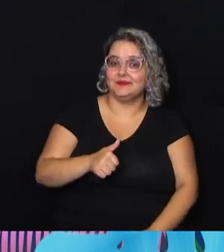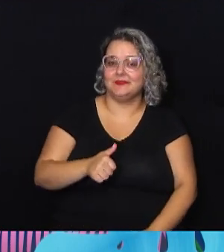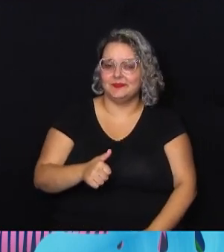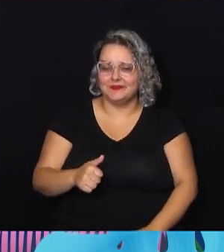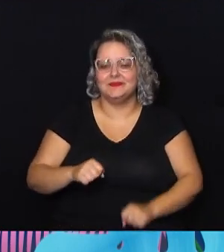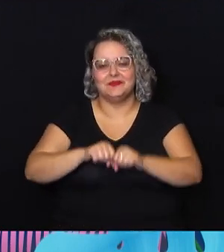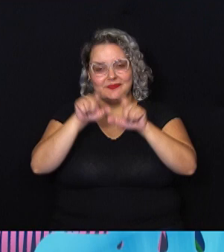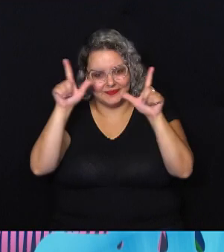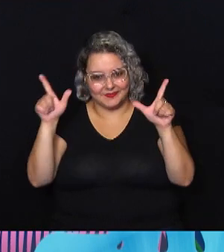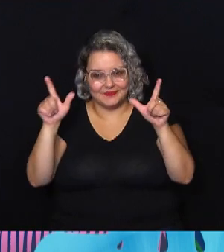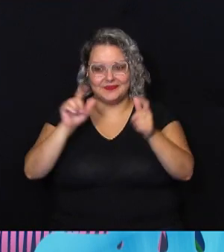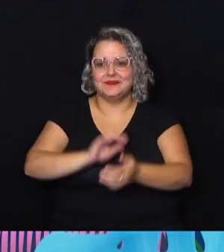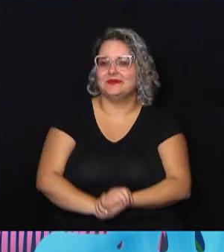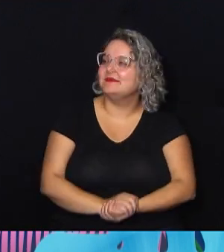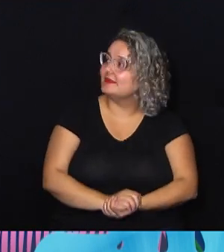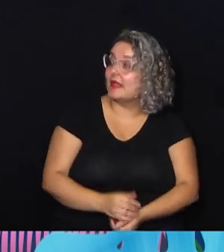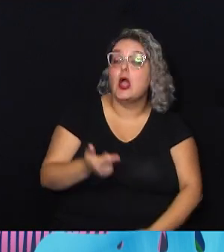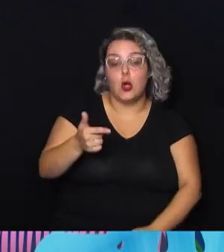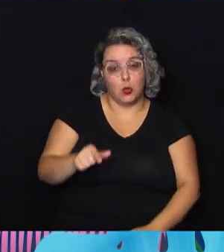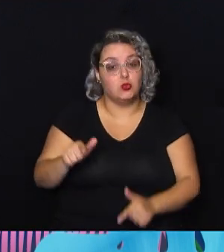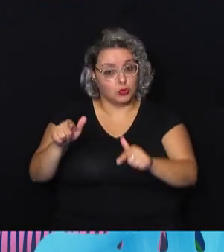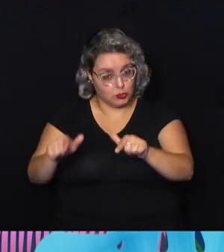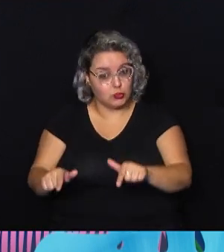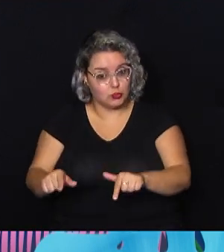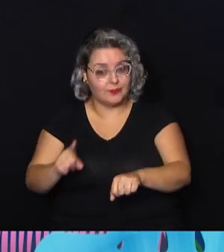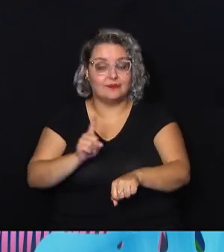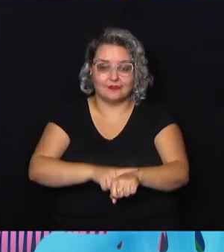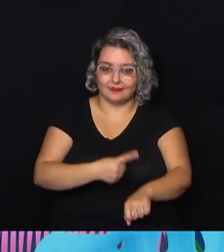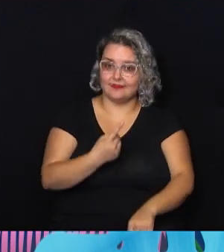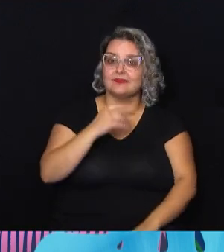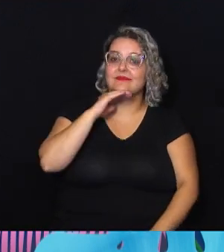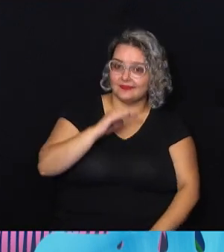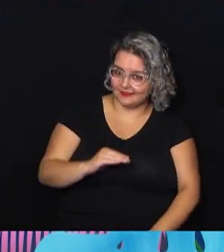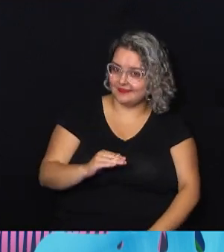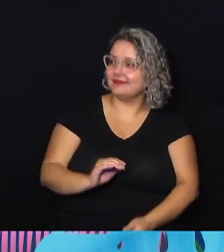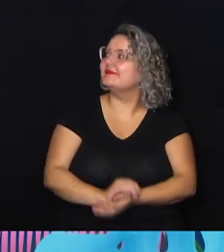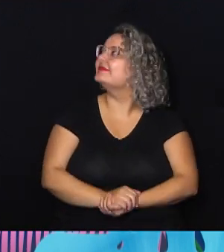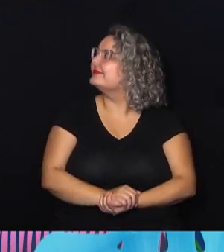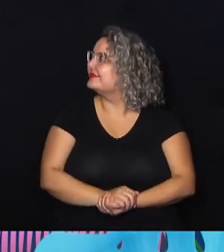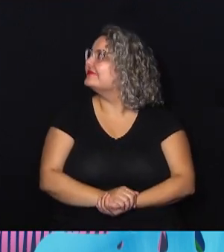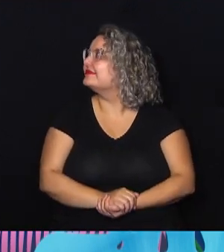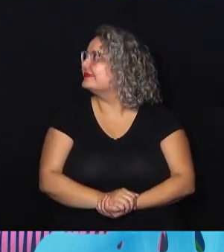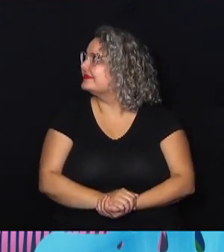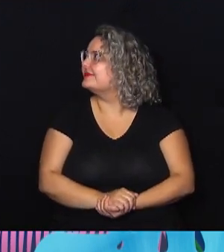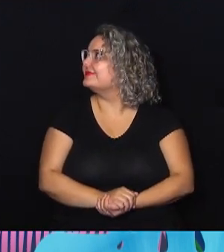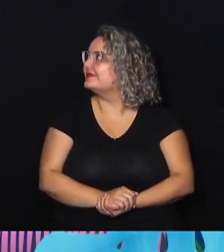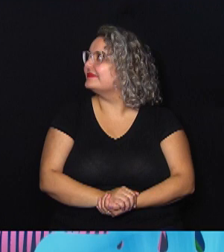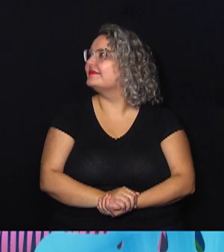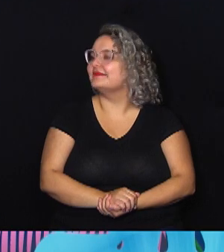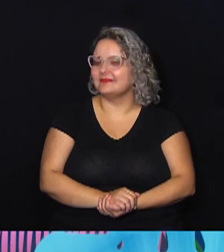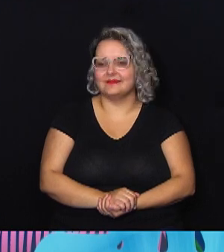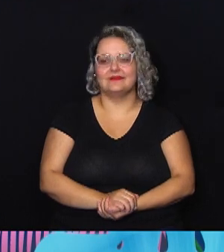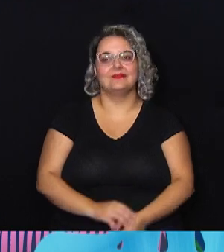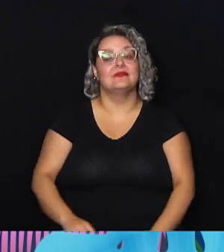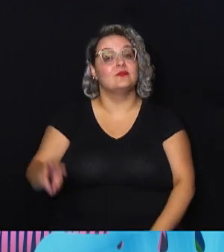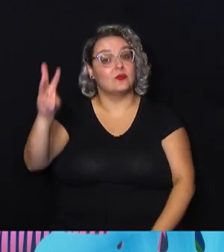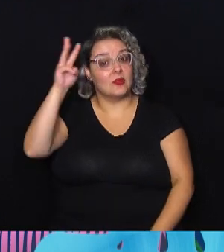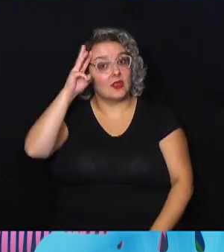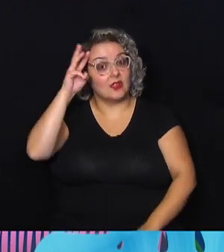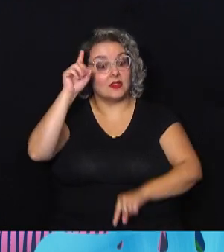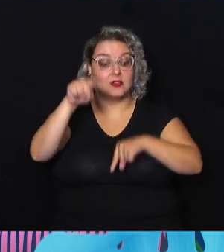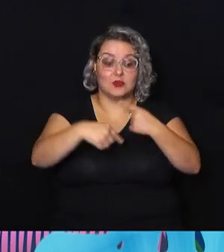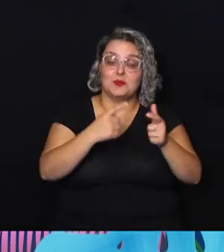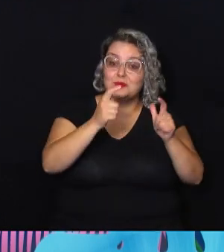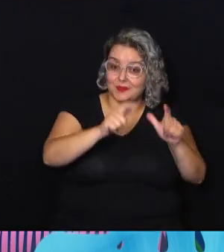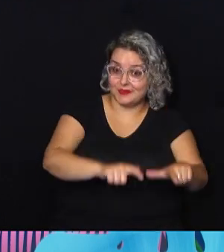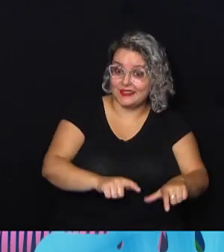manhã. Unidos da Tribo começa a partir da 1 hora, também em Joaquim Egídio. Na terça-feira de carnaval,